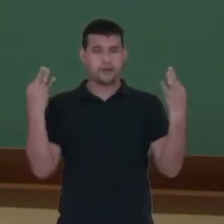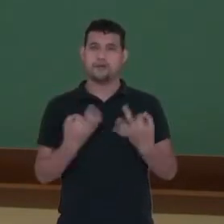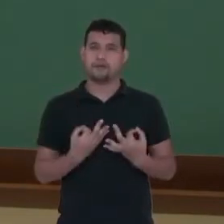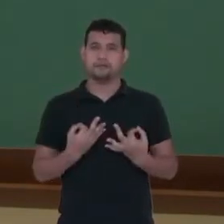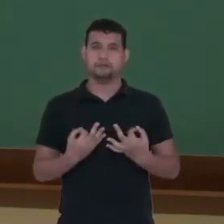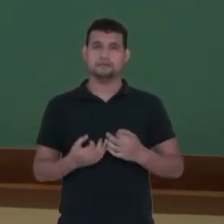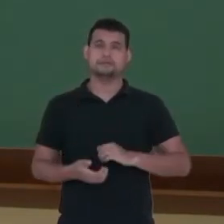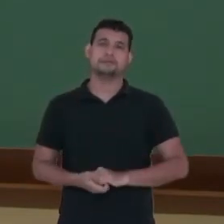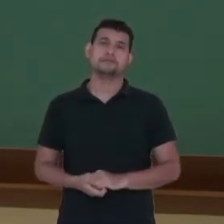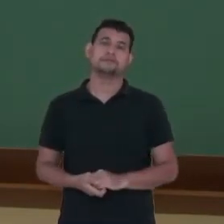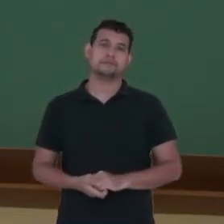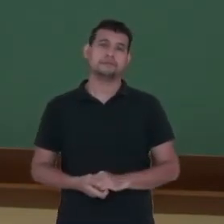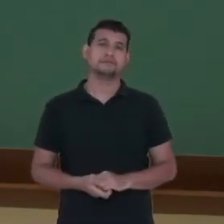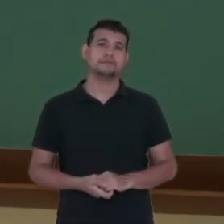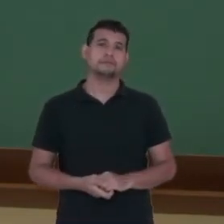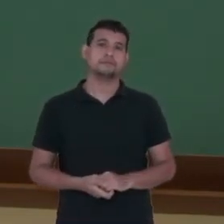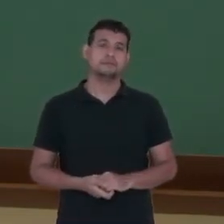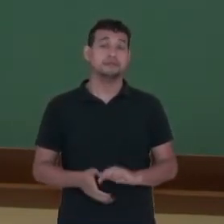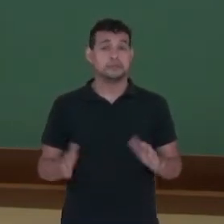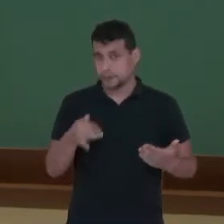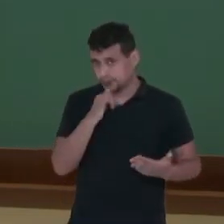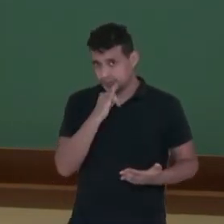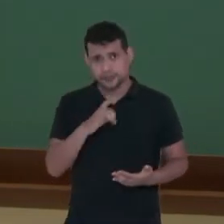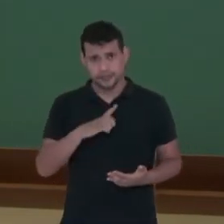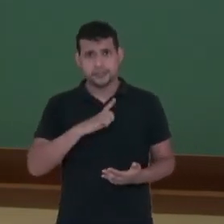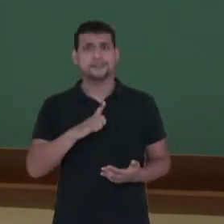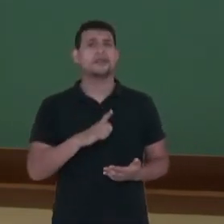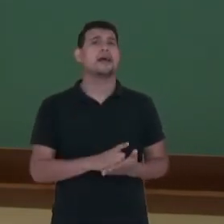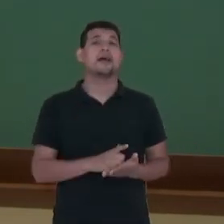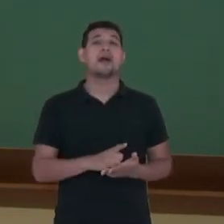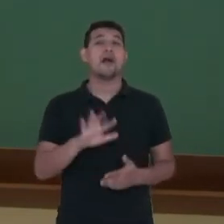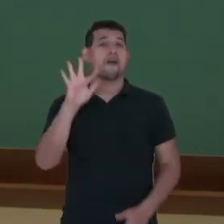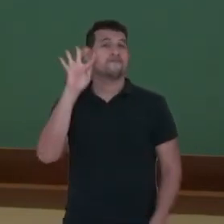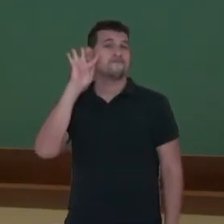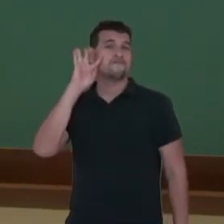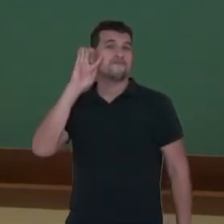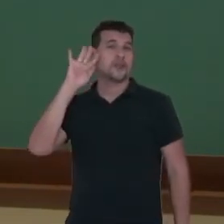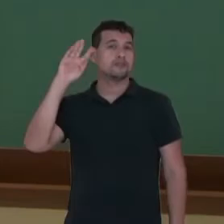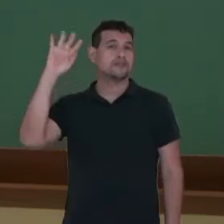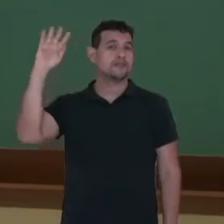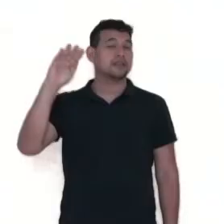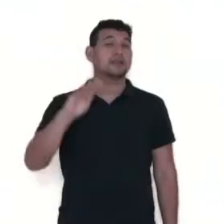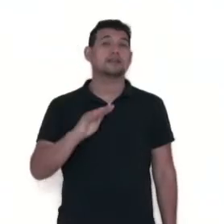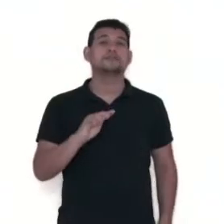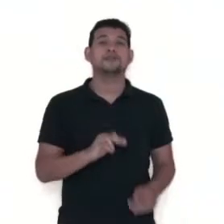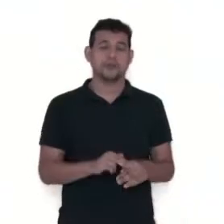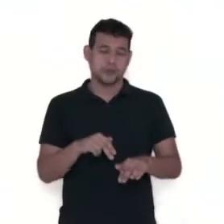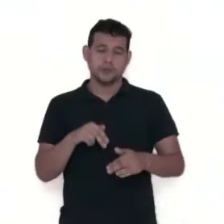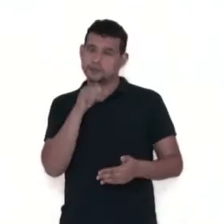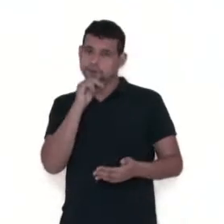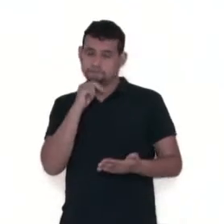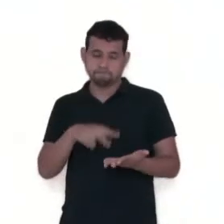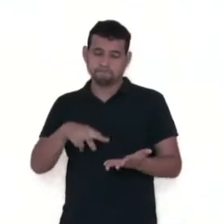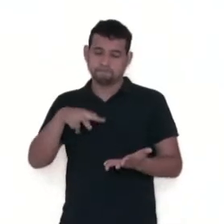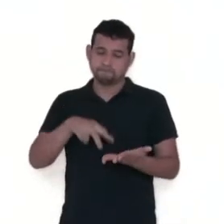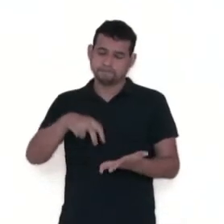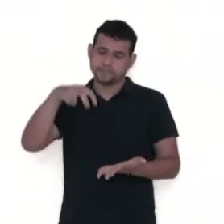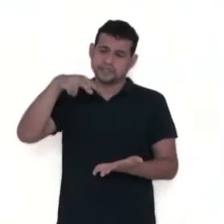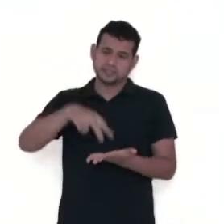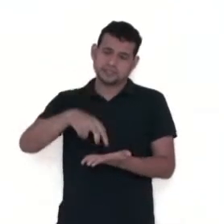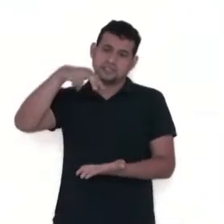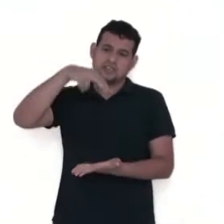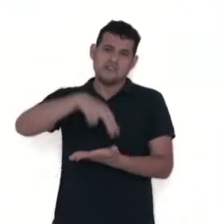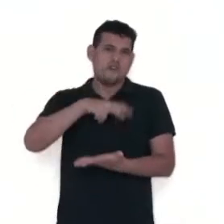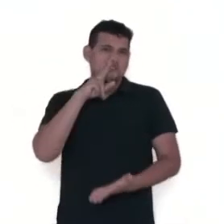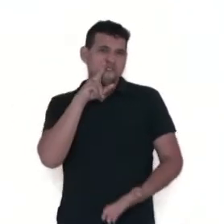né? Então nós temos ali a filosofia do parkour, que é ser forte para